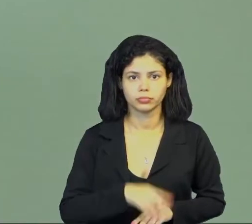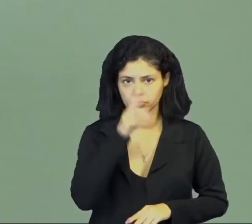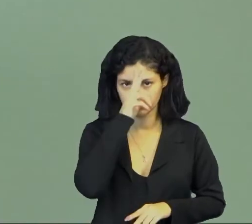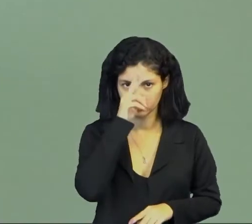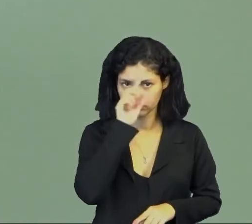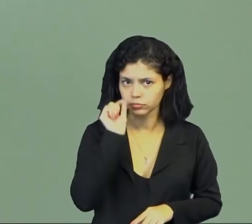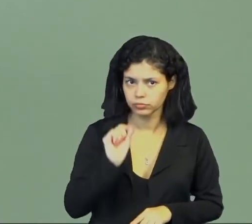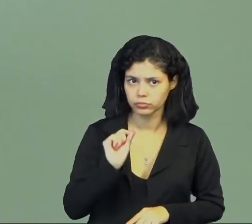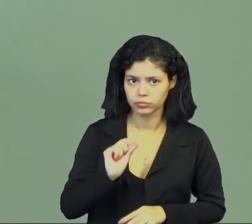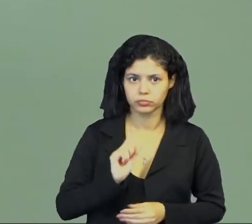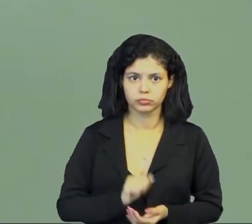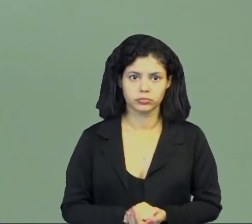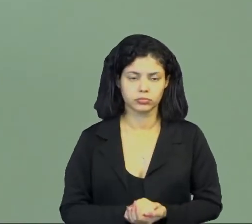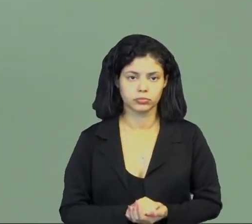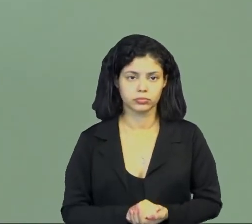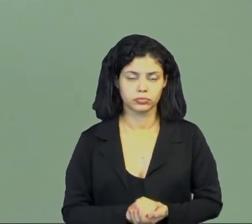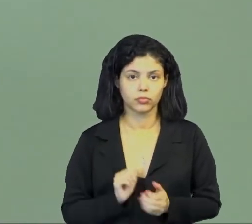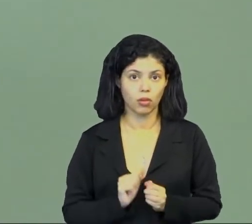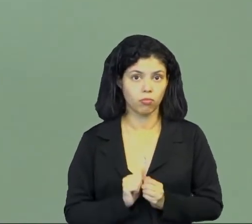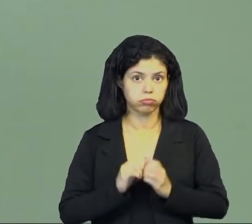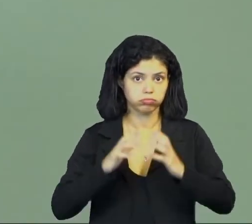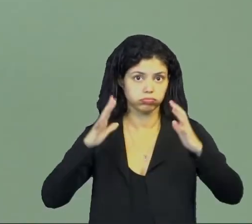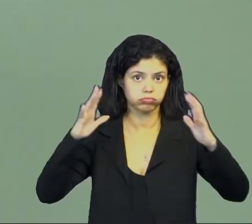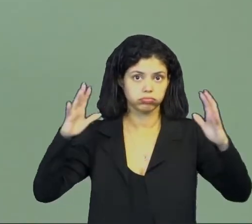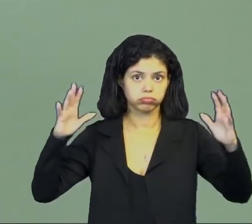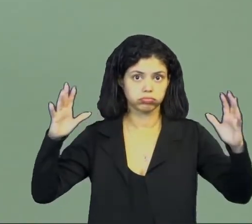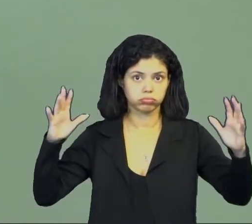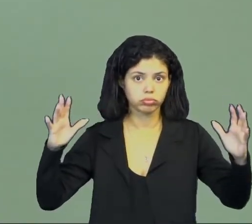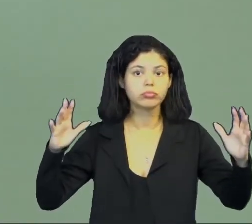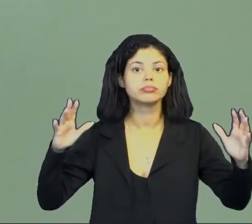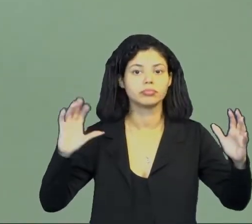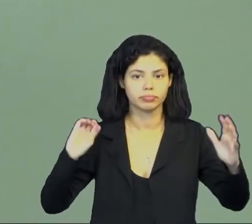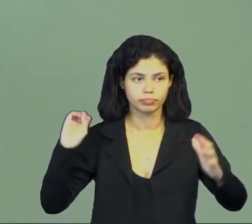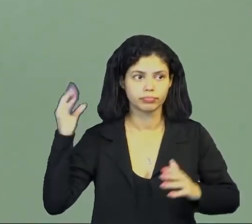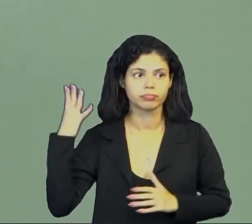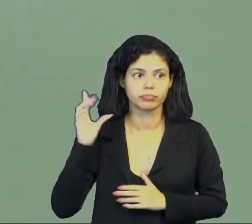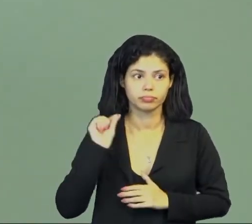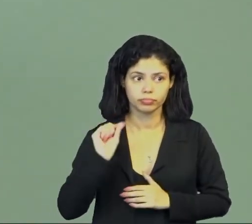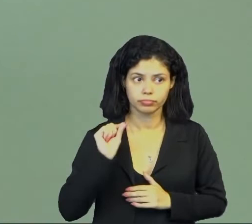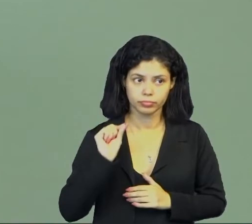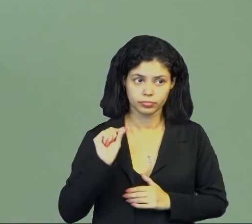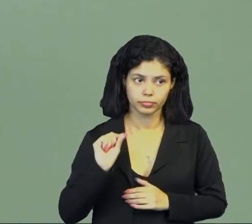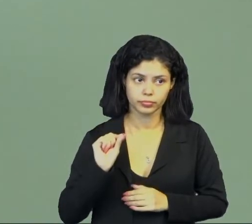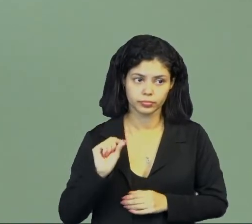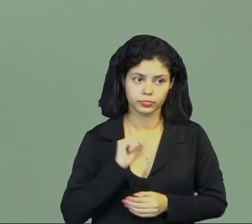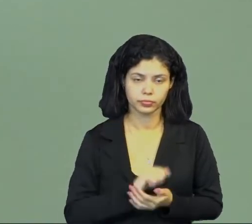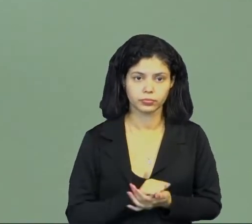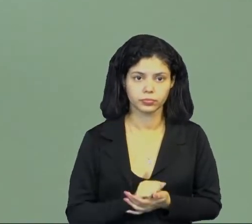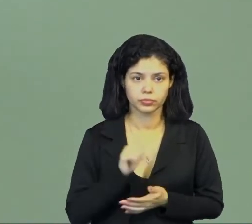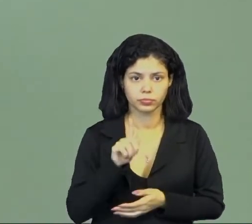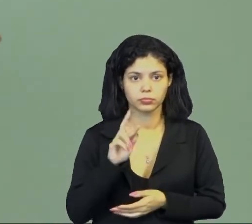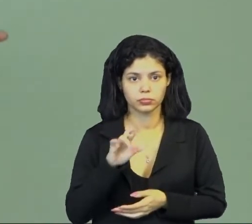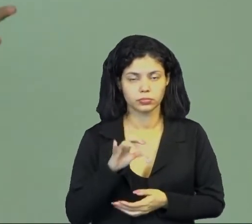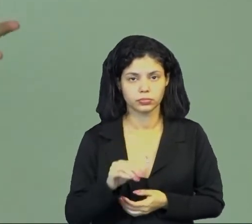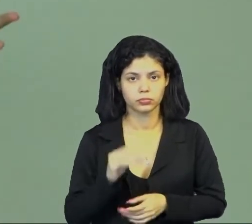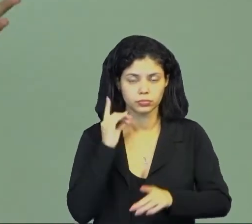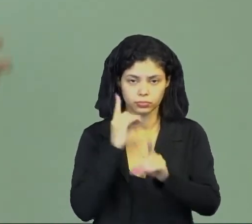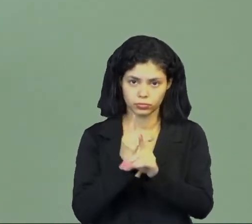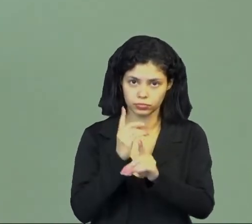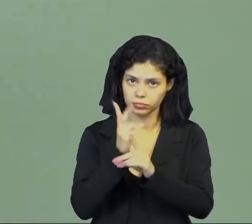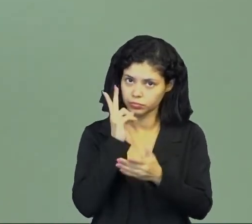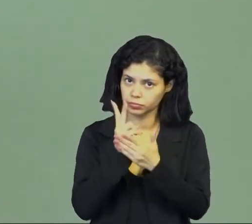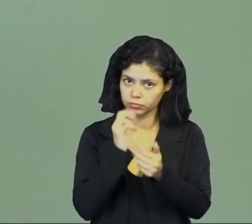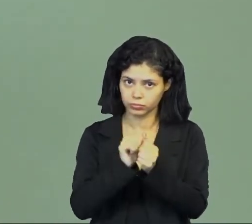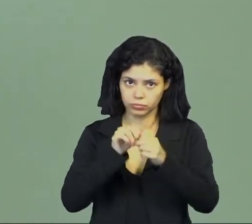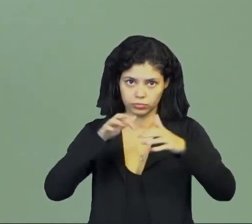Lembrando o que foi o Big Bang. O Big Bang foi uma explosão e essa explosão faz com que as galáxias sejam sempre